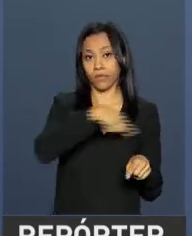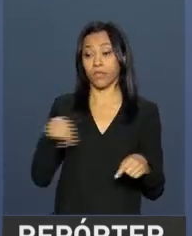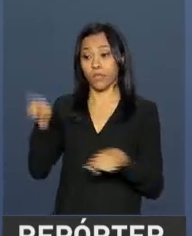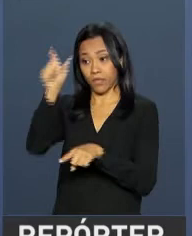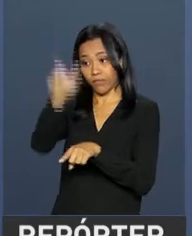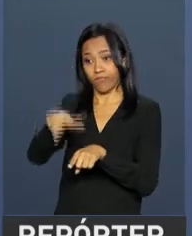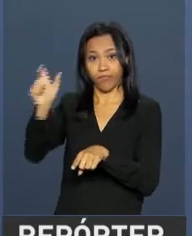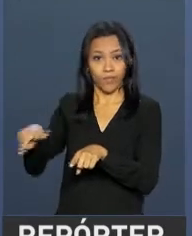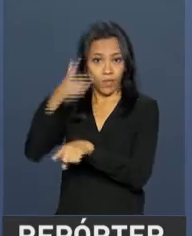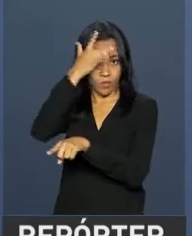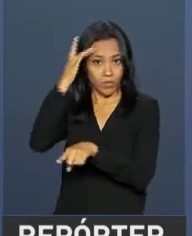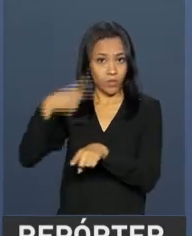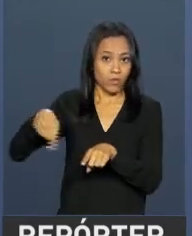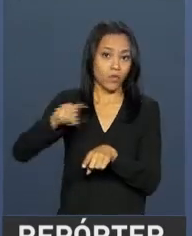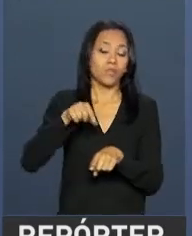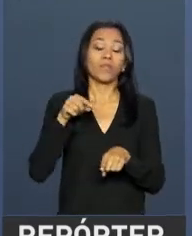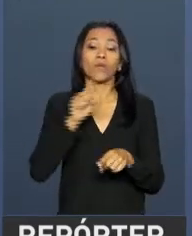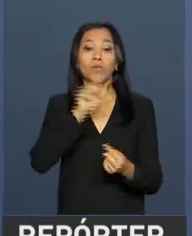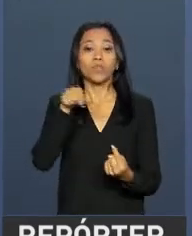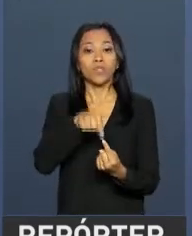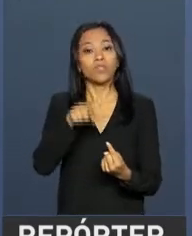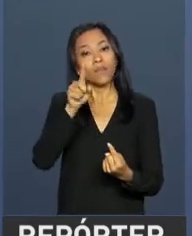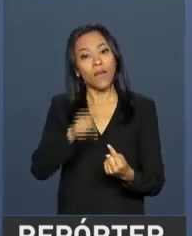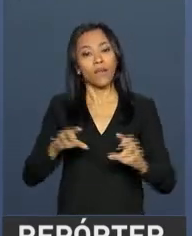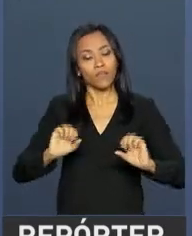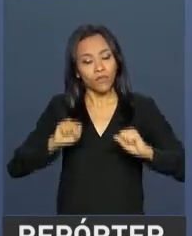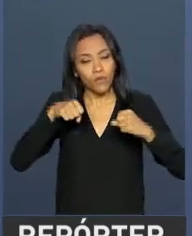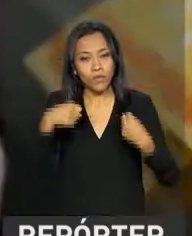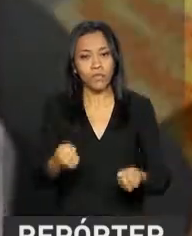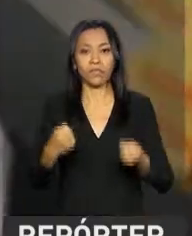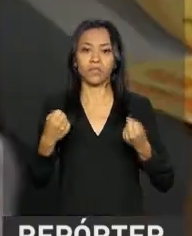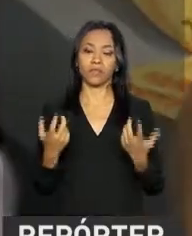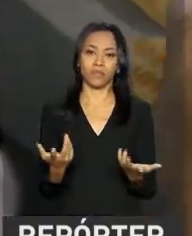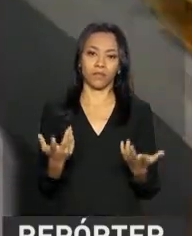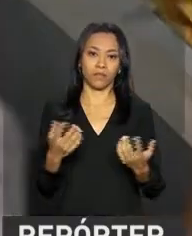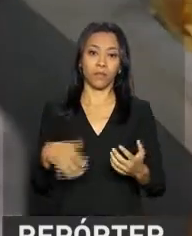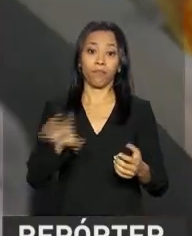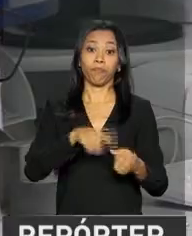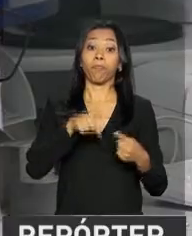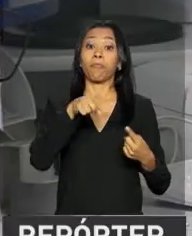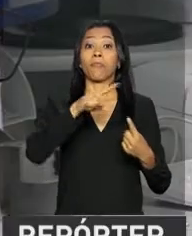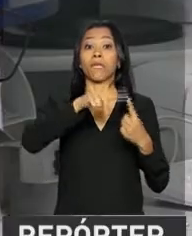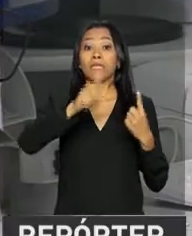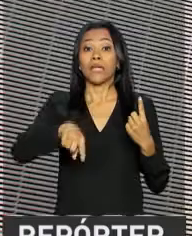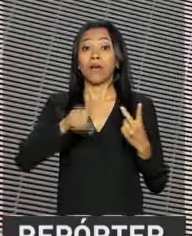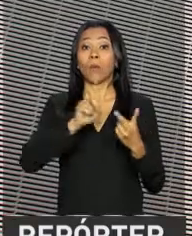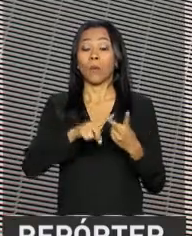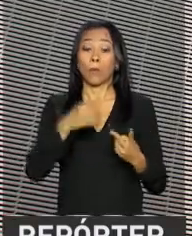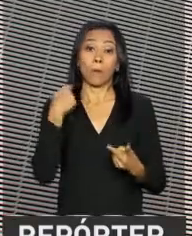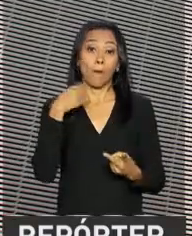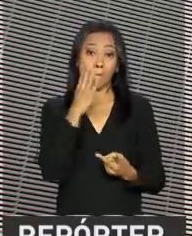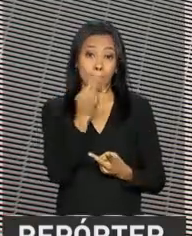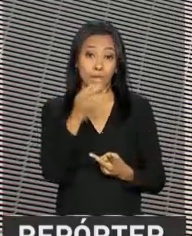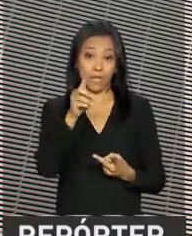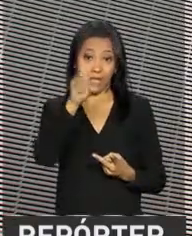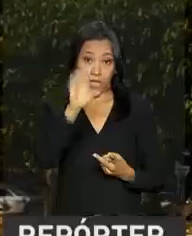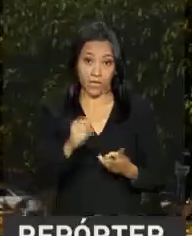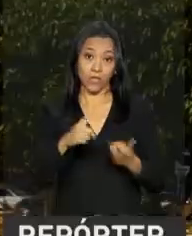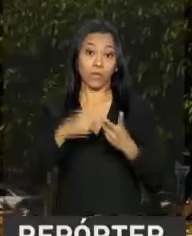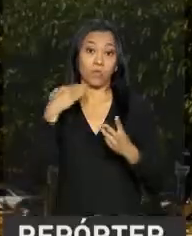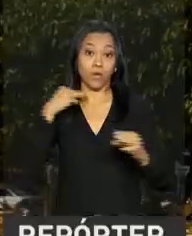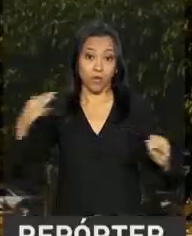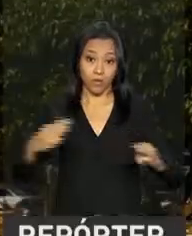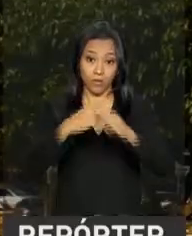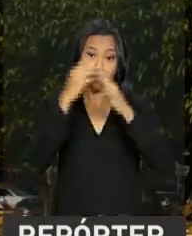de fortalecimento do estado democrático de direito itaú bradesco santander caixa econômica federal e